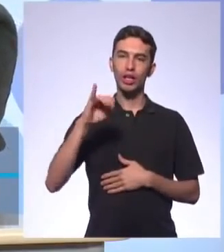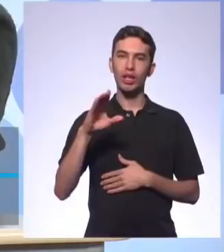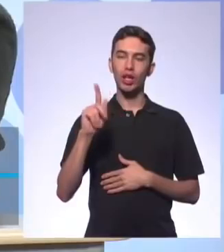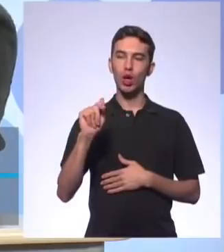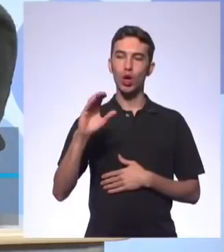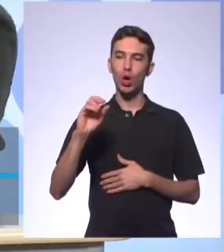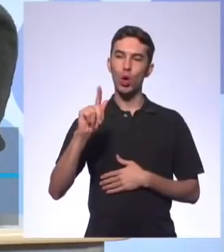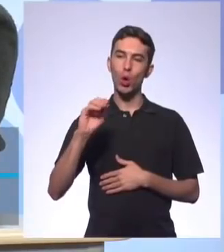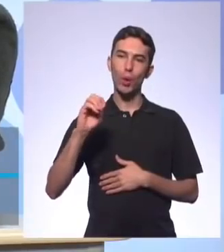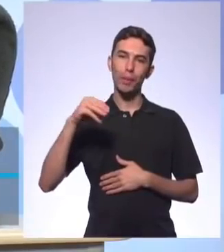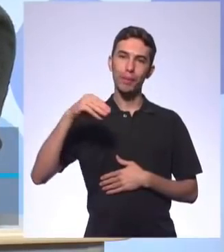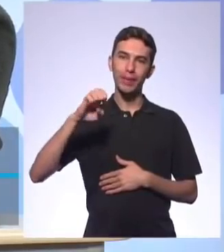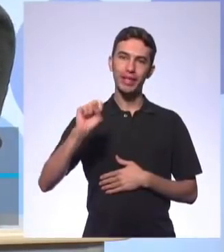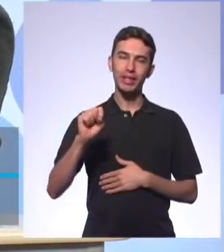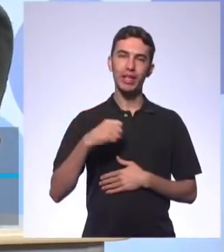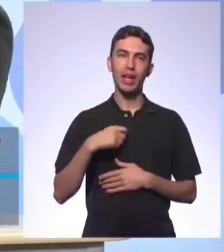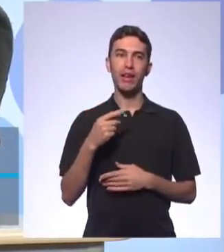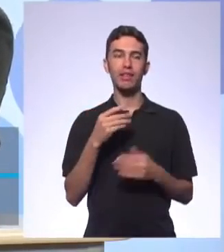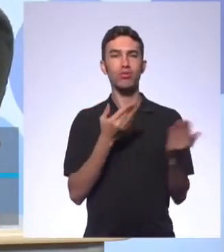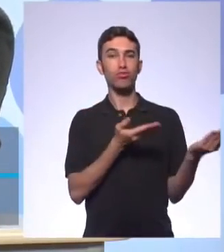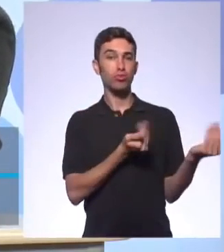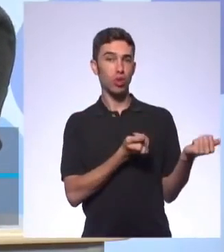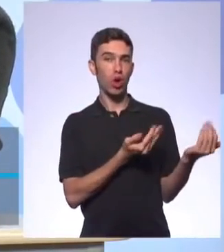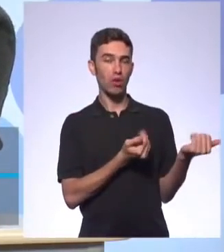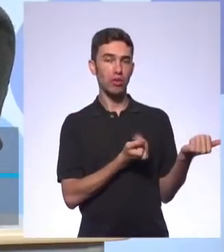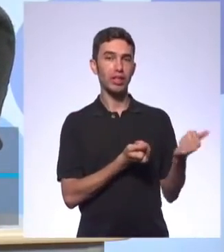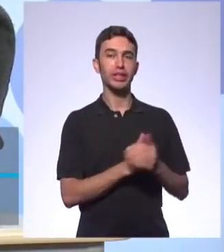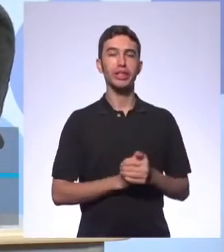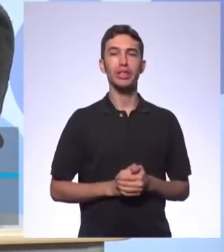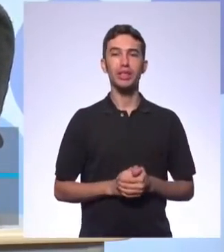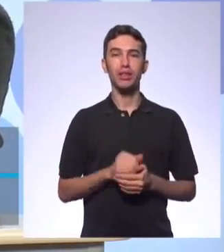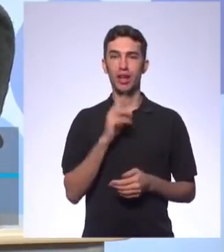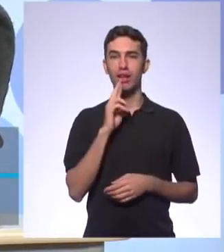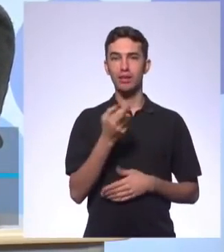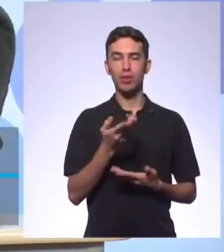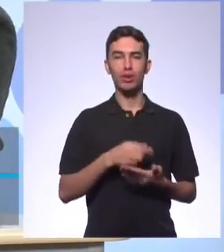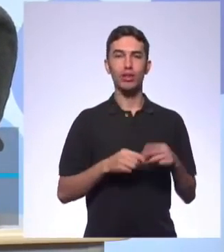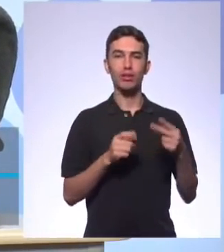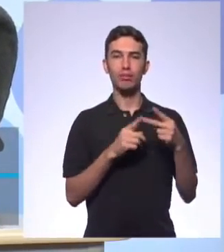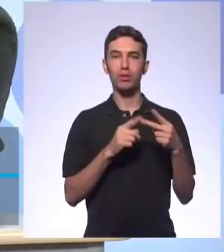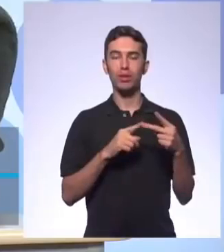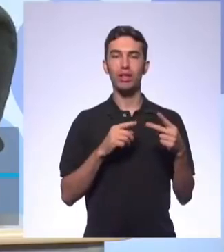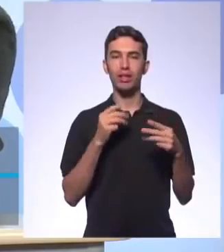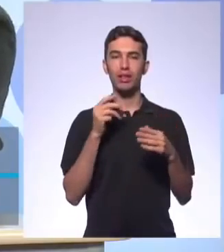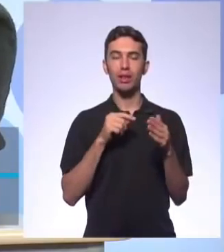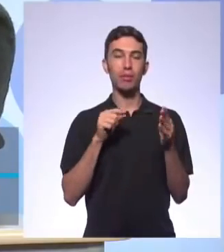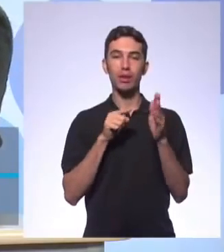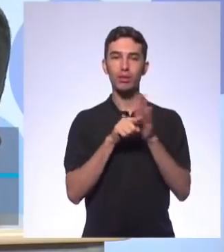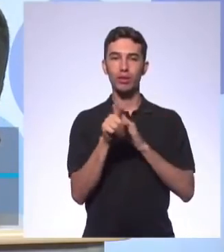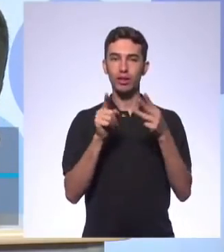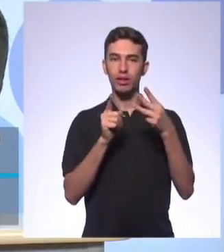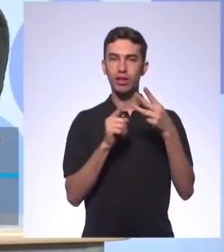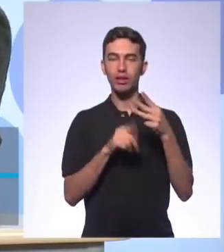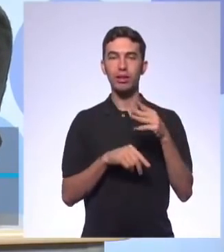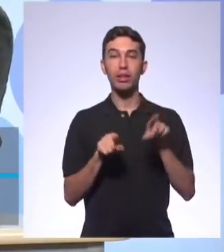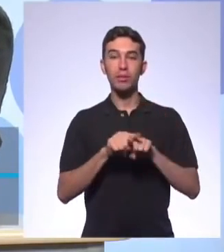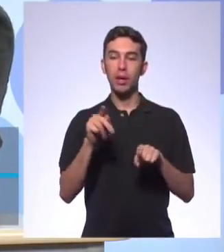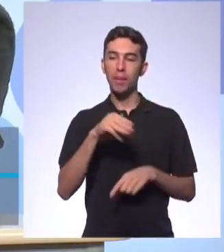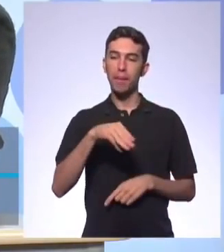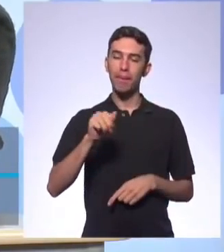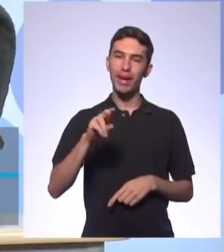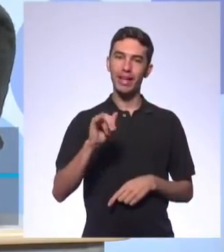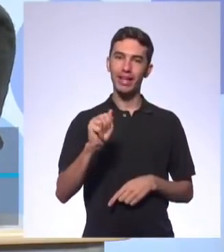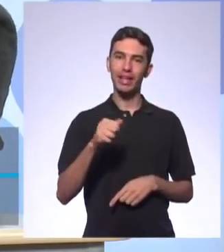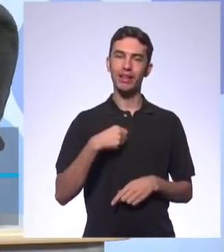que são com quem está conversando, né, resposta da pergunta 3. Professora Maria José também aqui, ó,